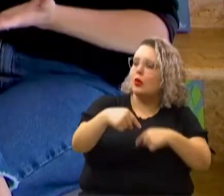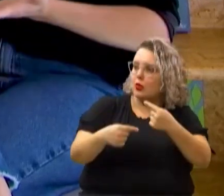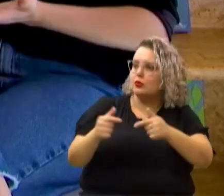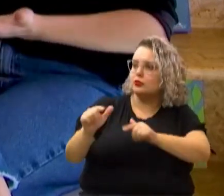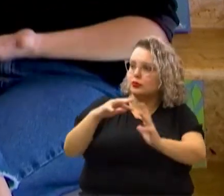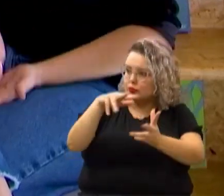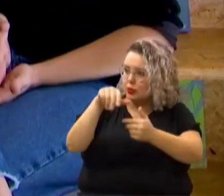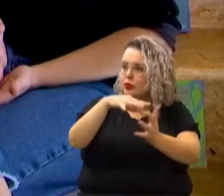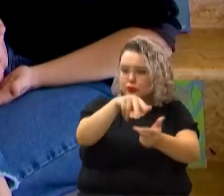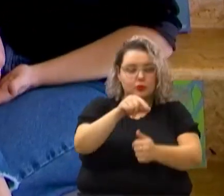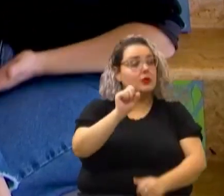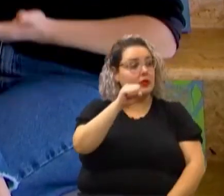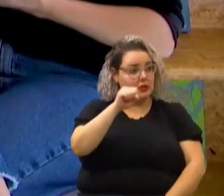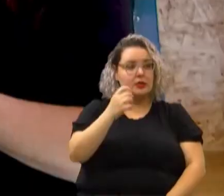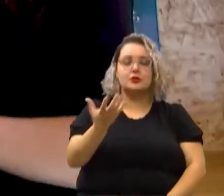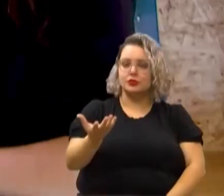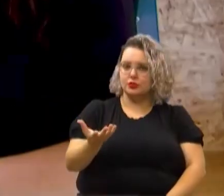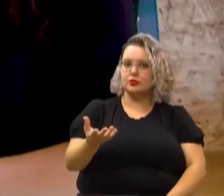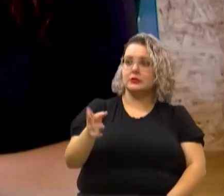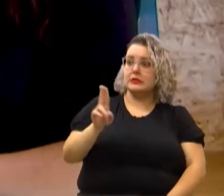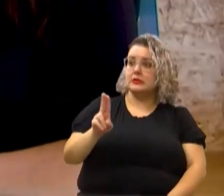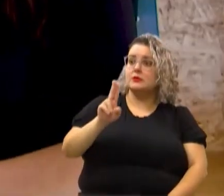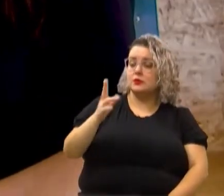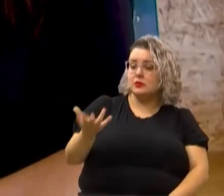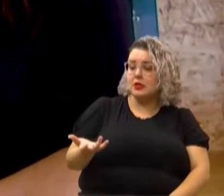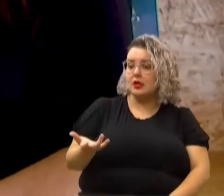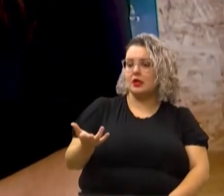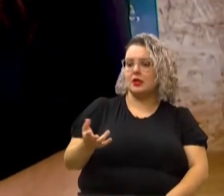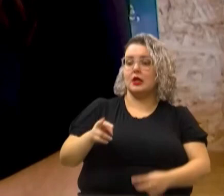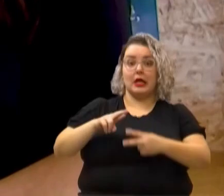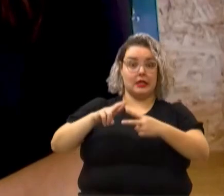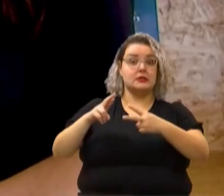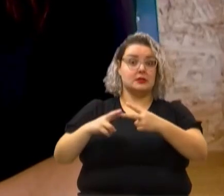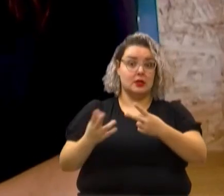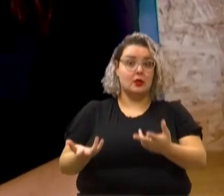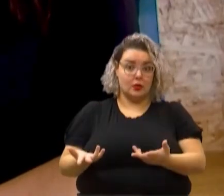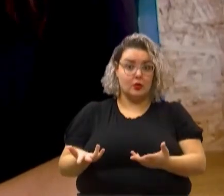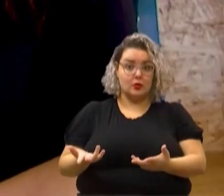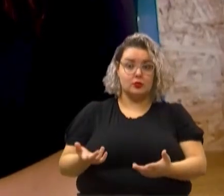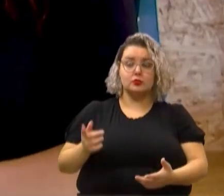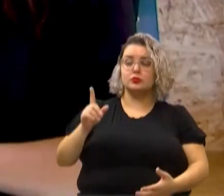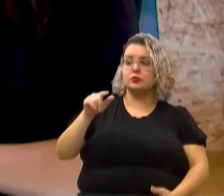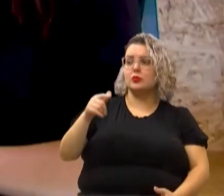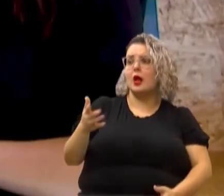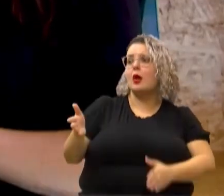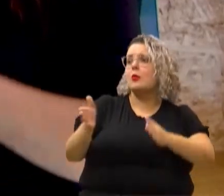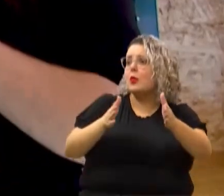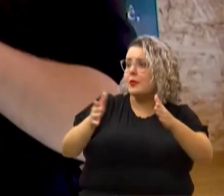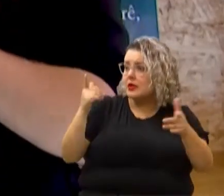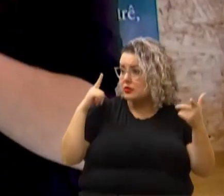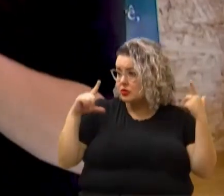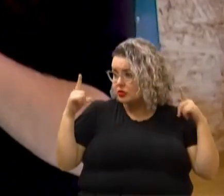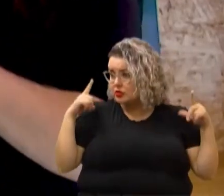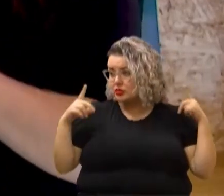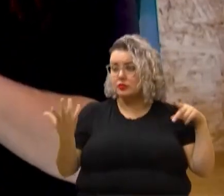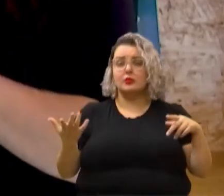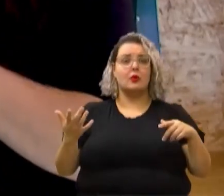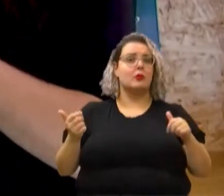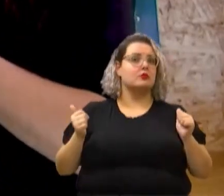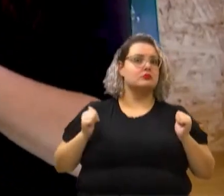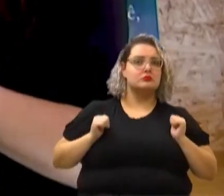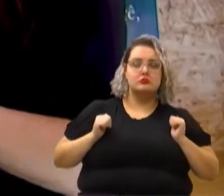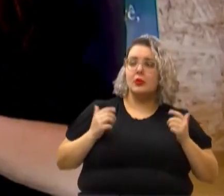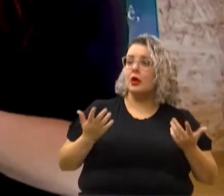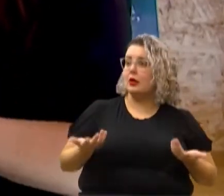isso e mesmo se a gente for usar esse esse recurso como um recurso para um momento de lazer ou uma